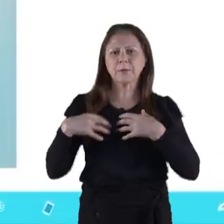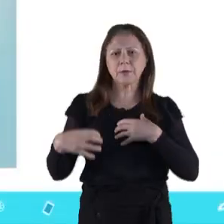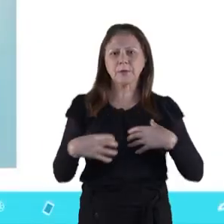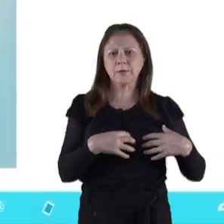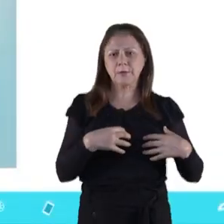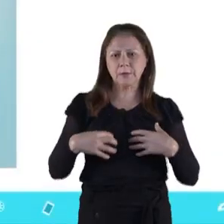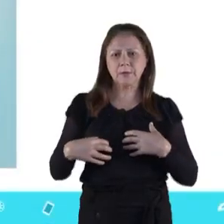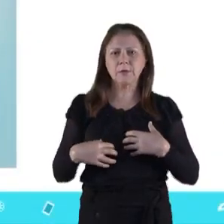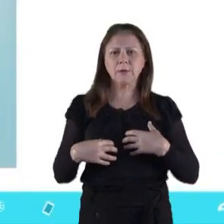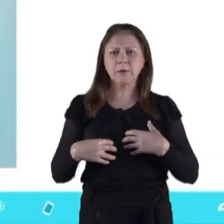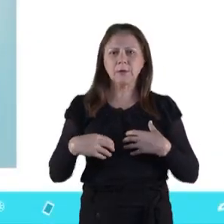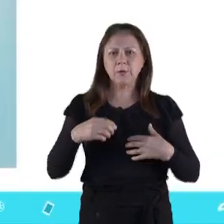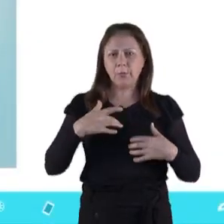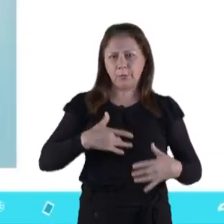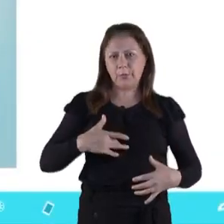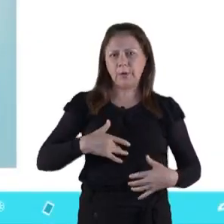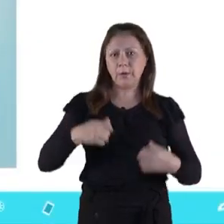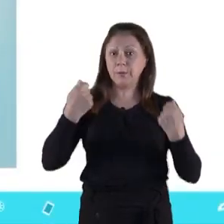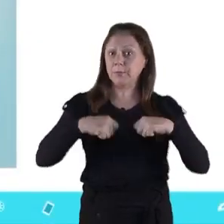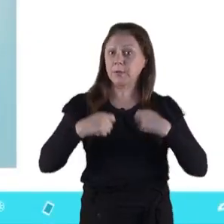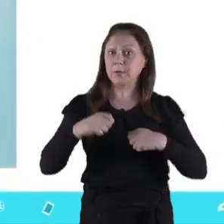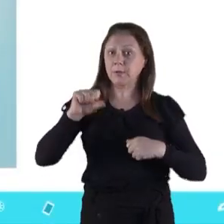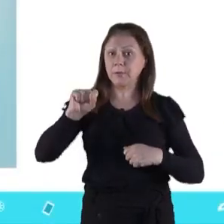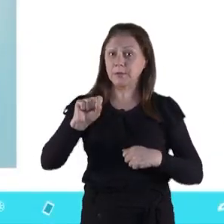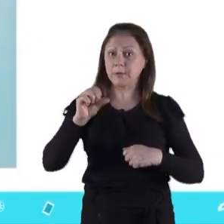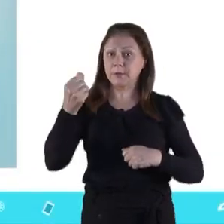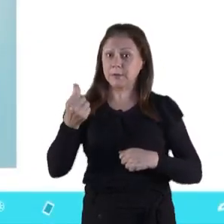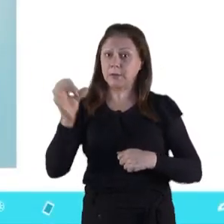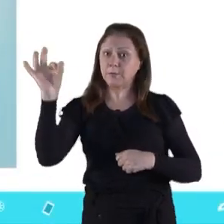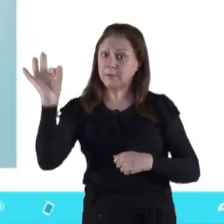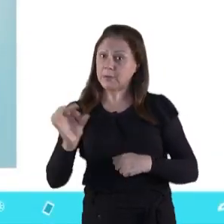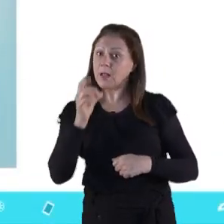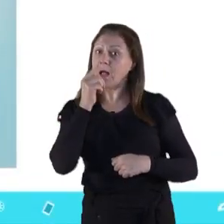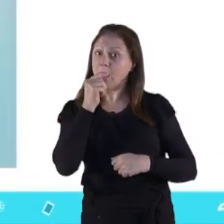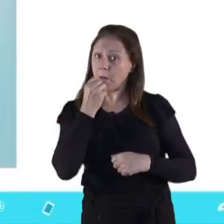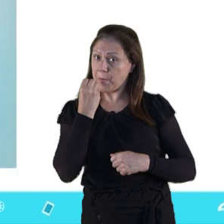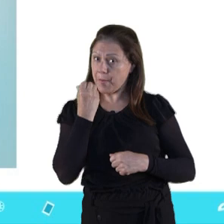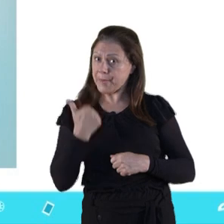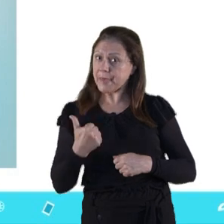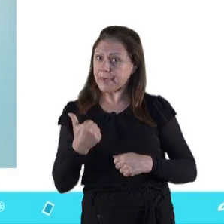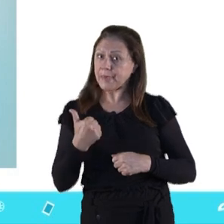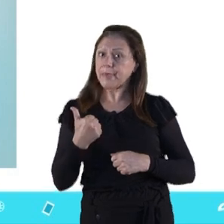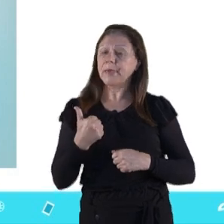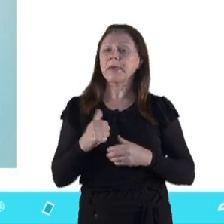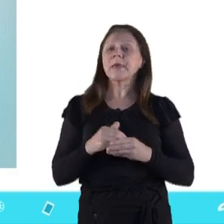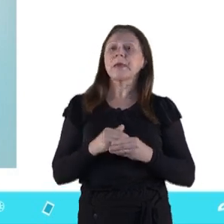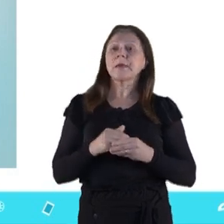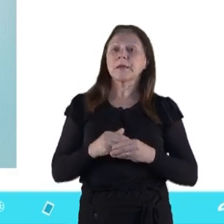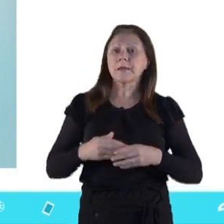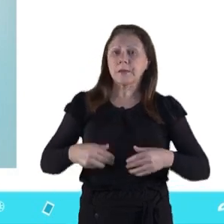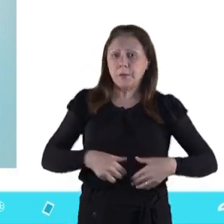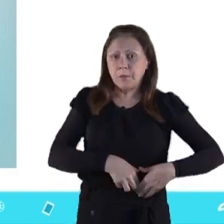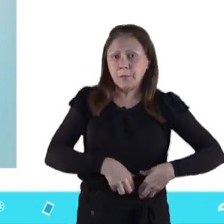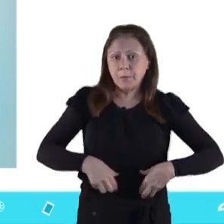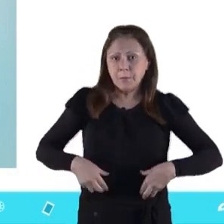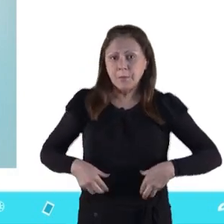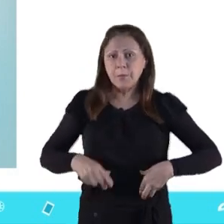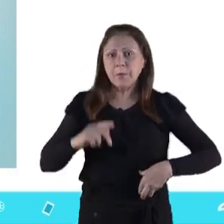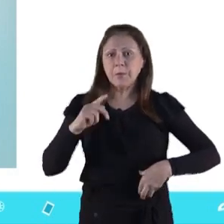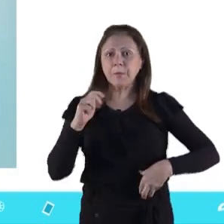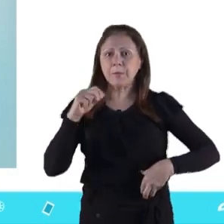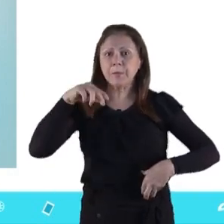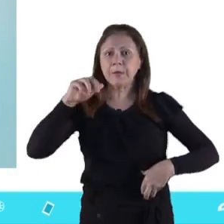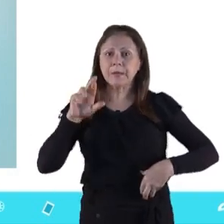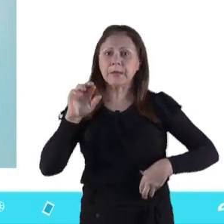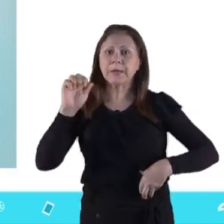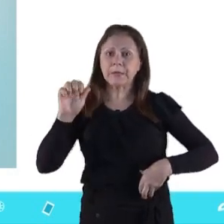só, esse órgão aqui é o fígado. Ele precisa de 86% de água para um bom funcionamento. Enquanto, por